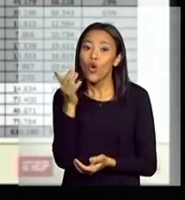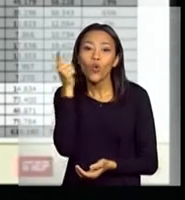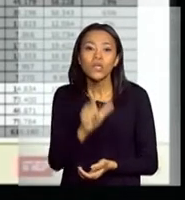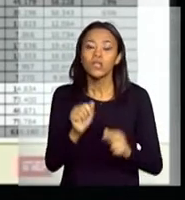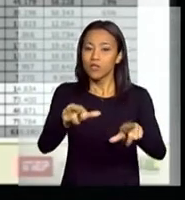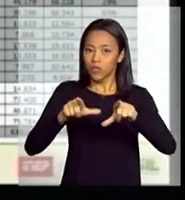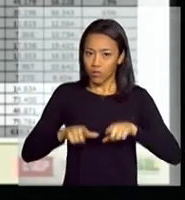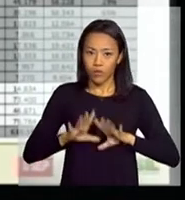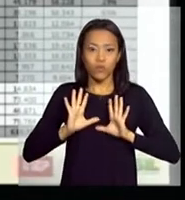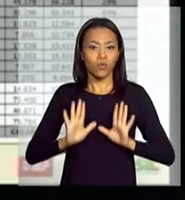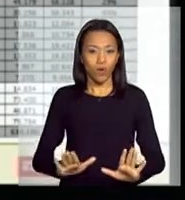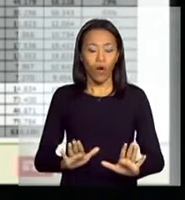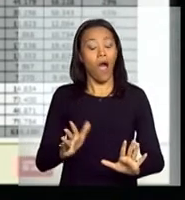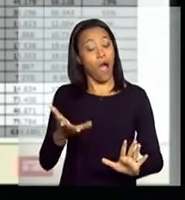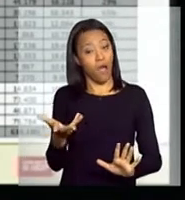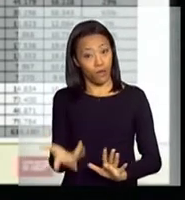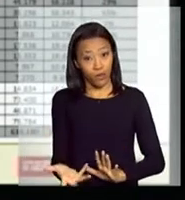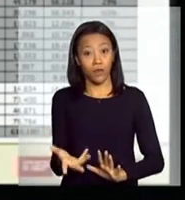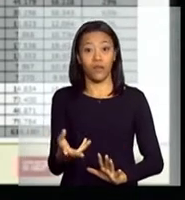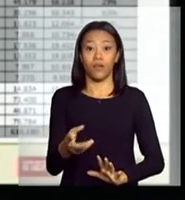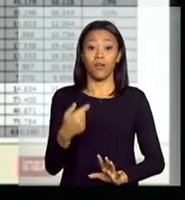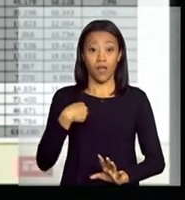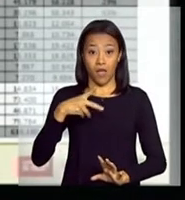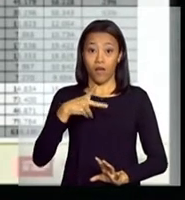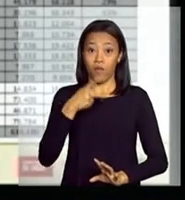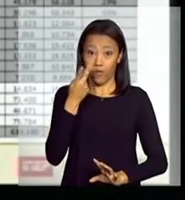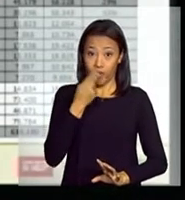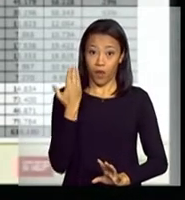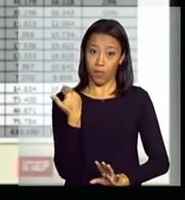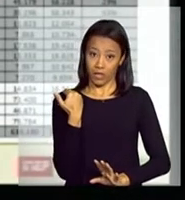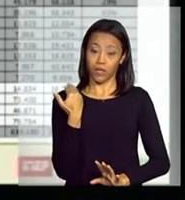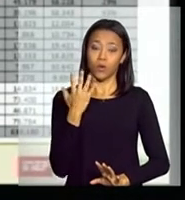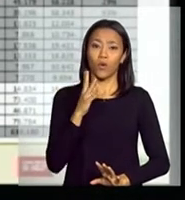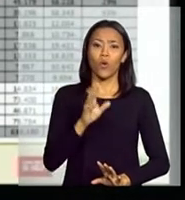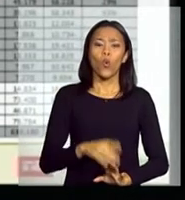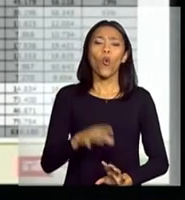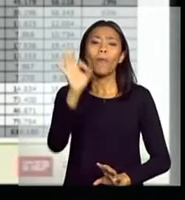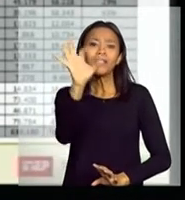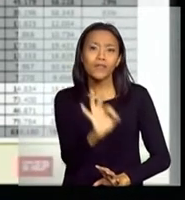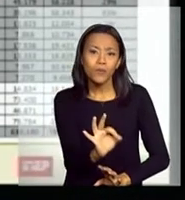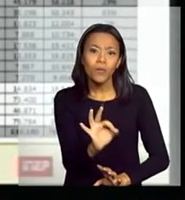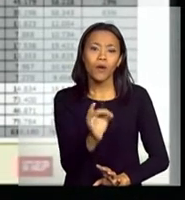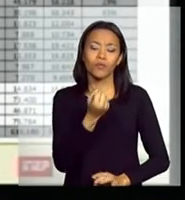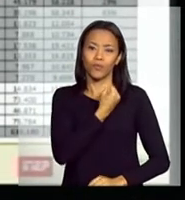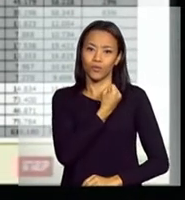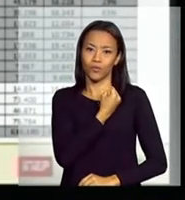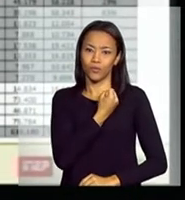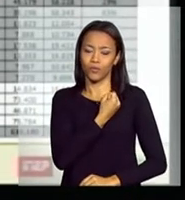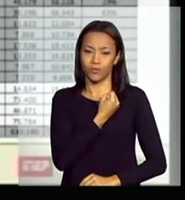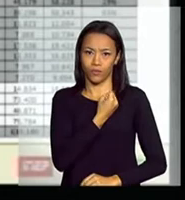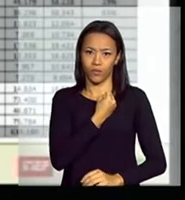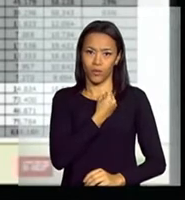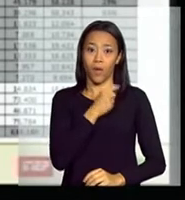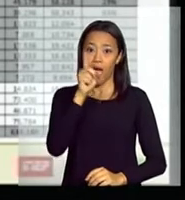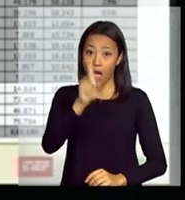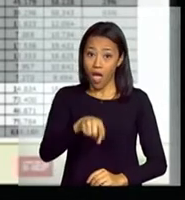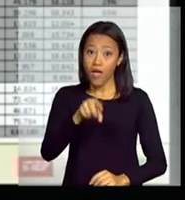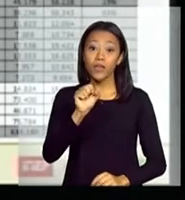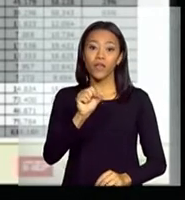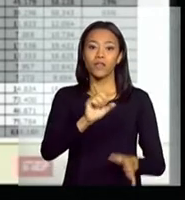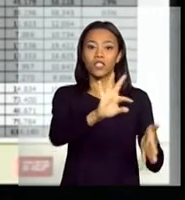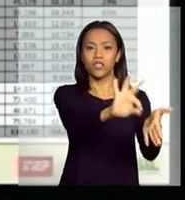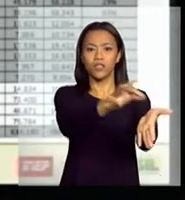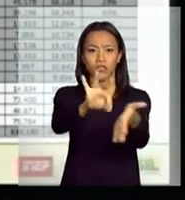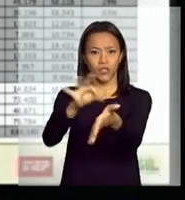conclusão do ensino médio aí reforça que ela estava dizendo o aumento percentual maior é de inscrições